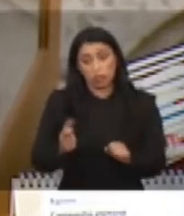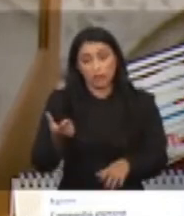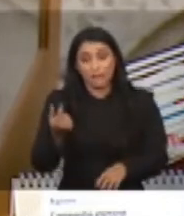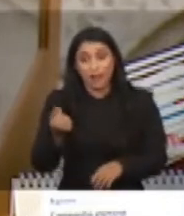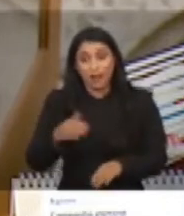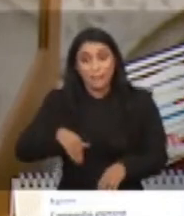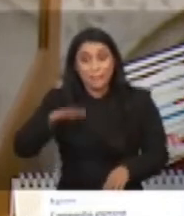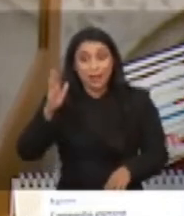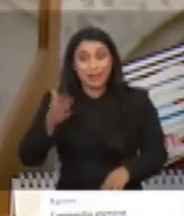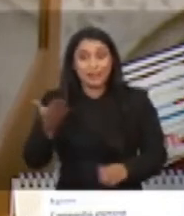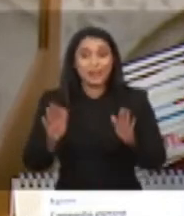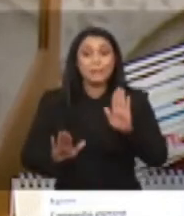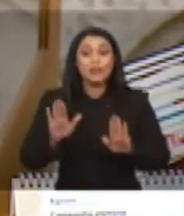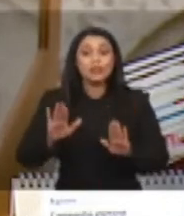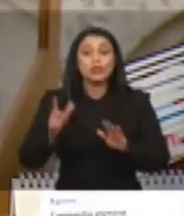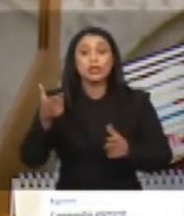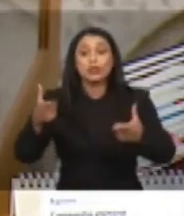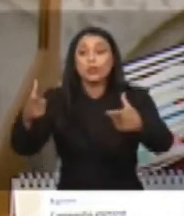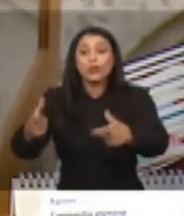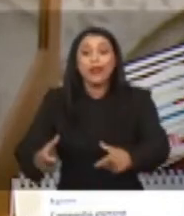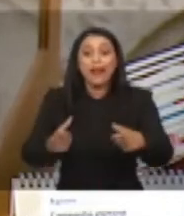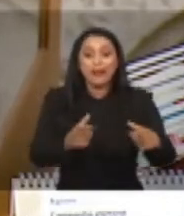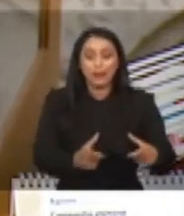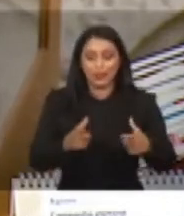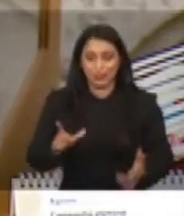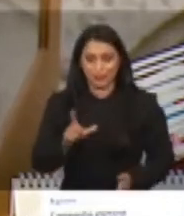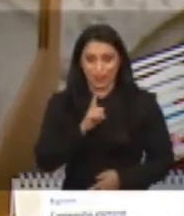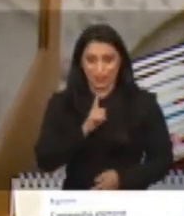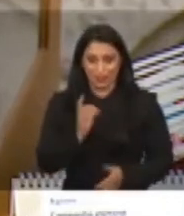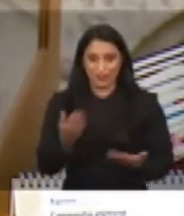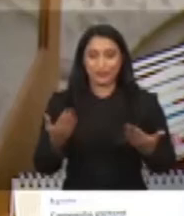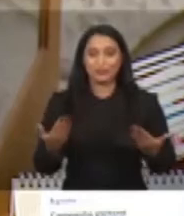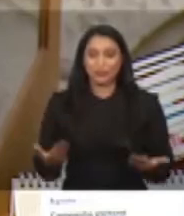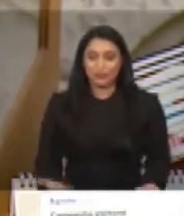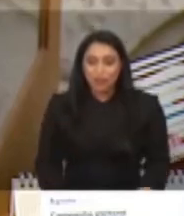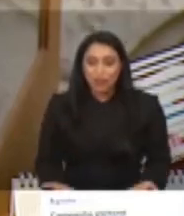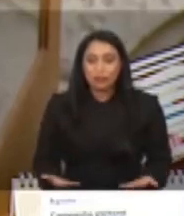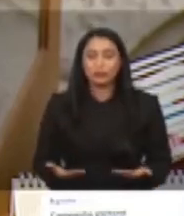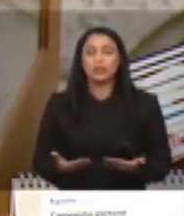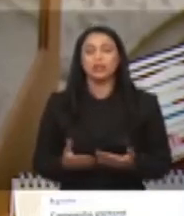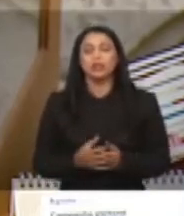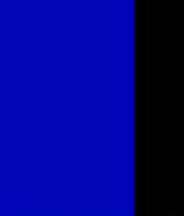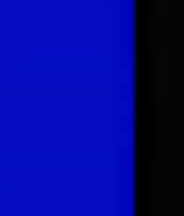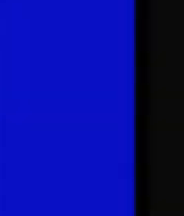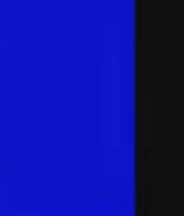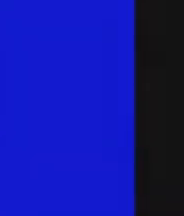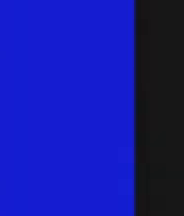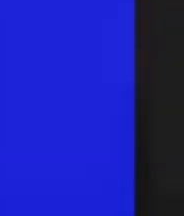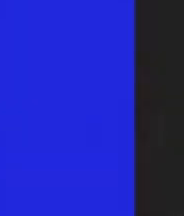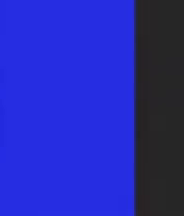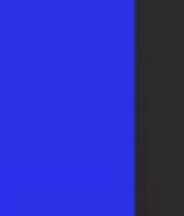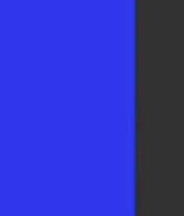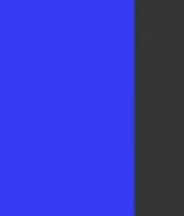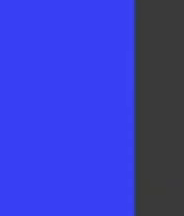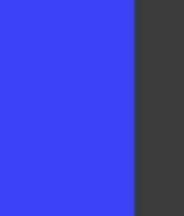depender da localização. Na oportunidade, a Egrégia Corte Constitucional de